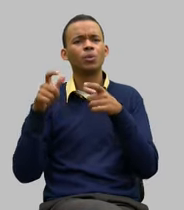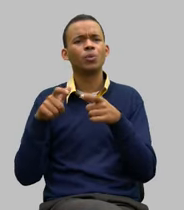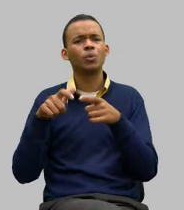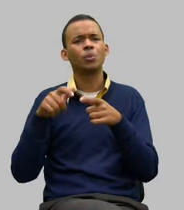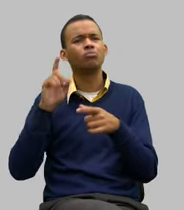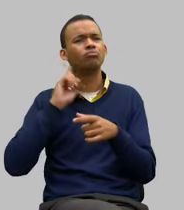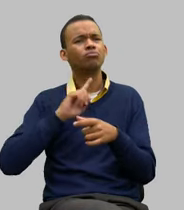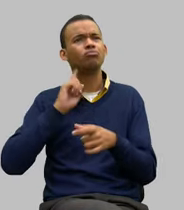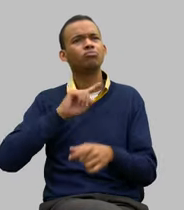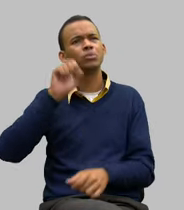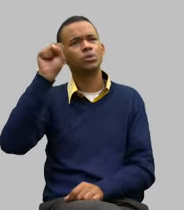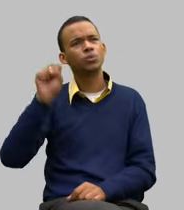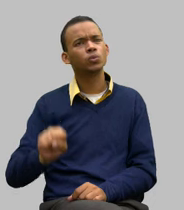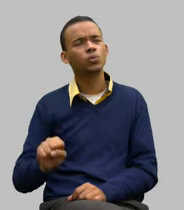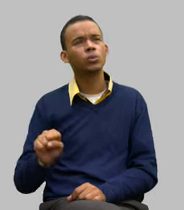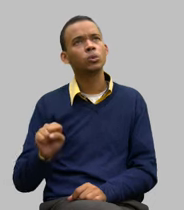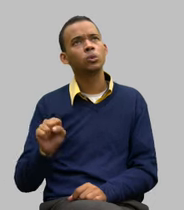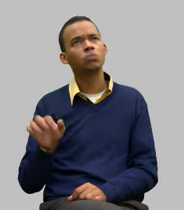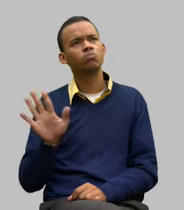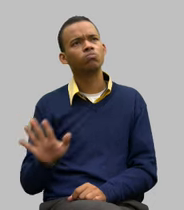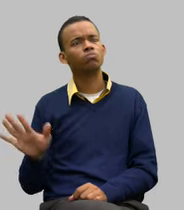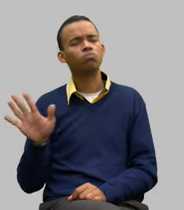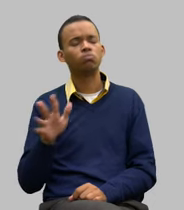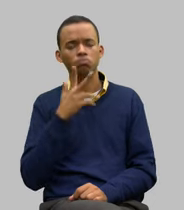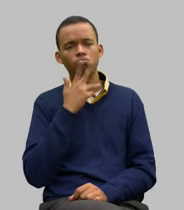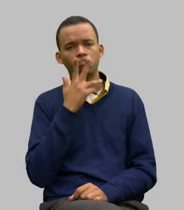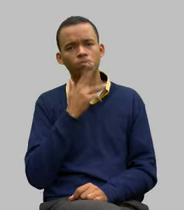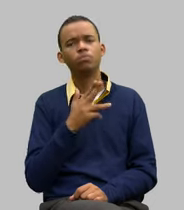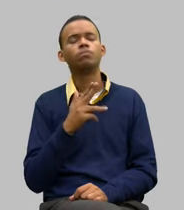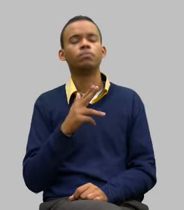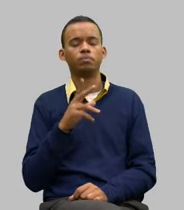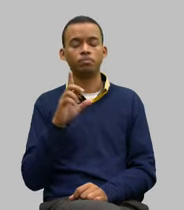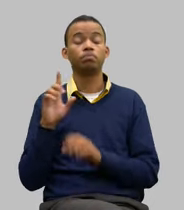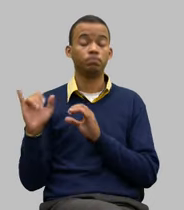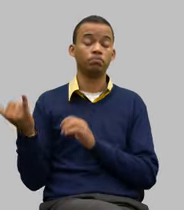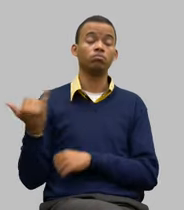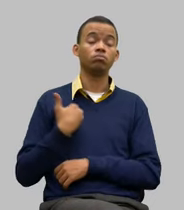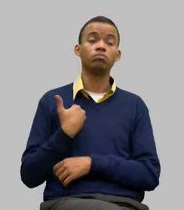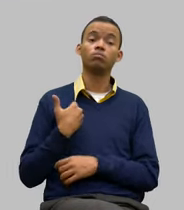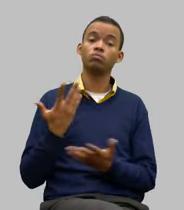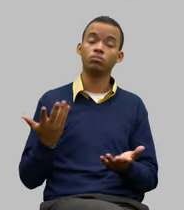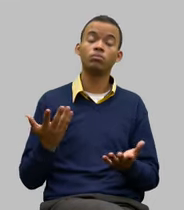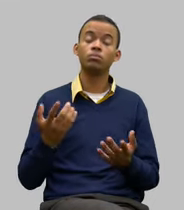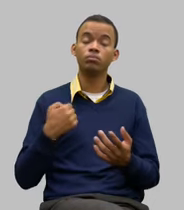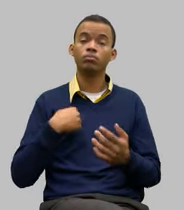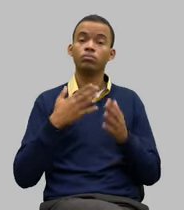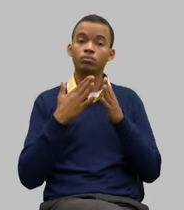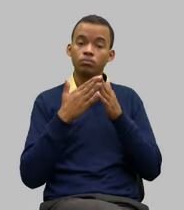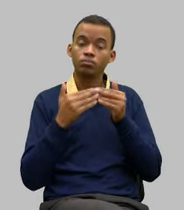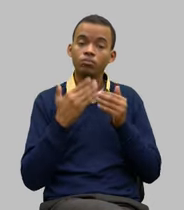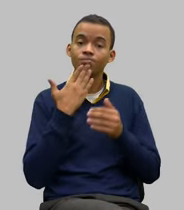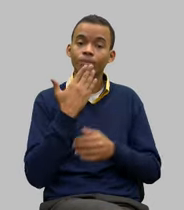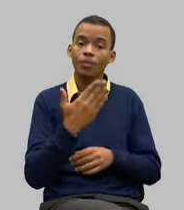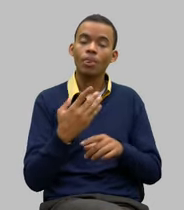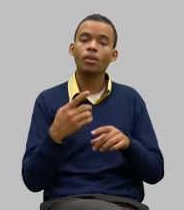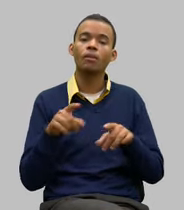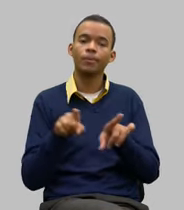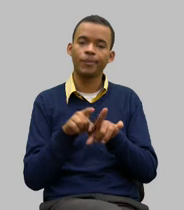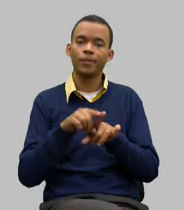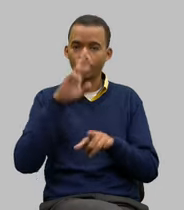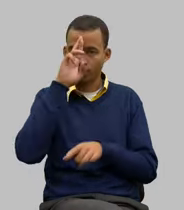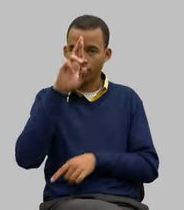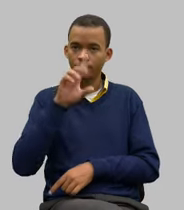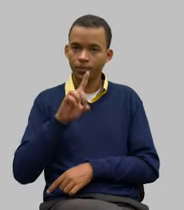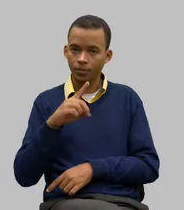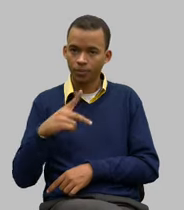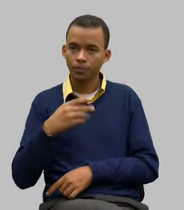Sudoeste do Estado né denúncia chegou pra gente então é um apelo que eu faço ao senhor já que o chefe do DP está aqui